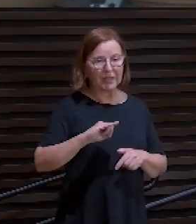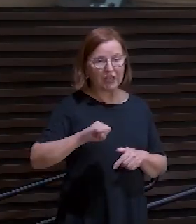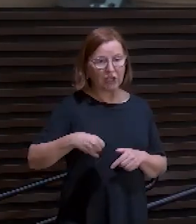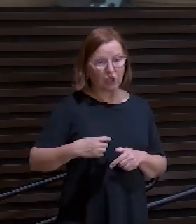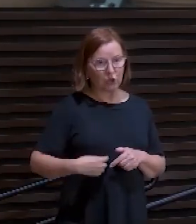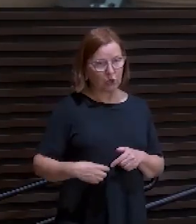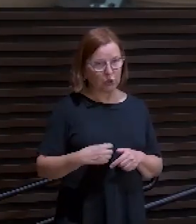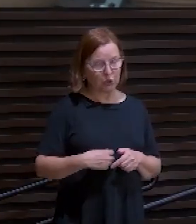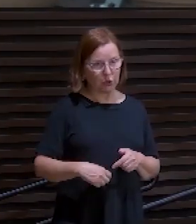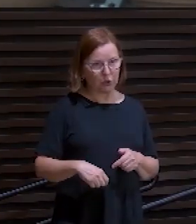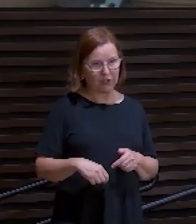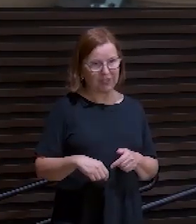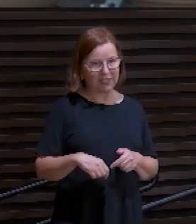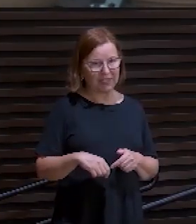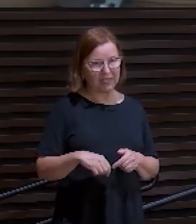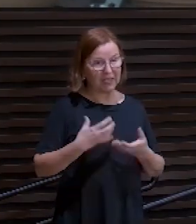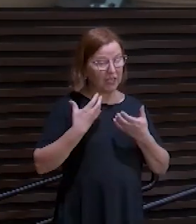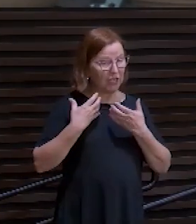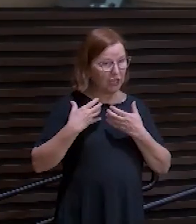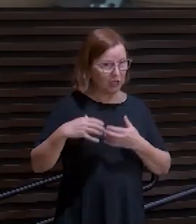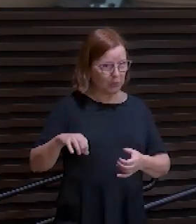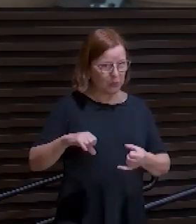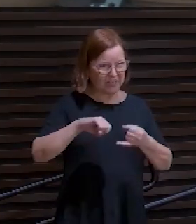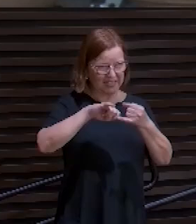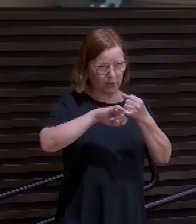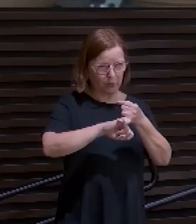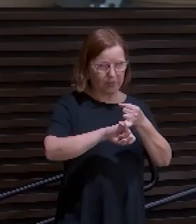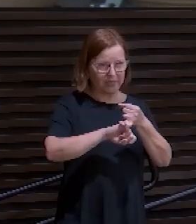deitaria com a mulher de Potifar.